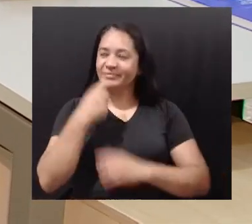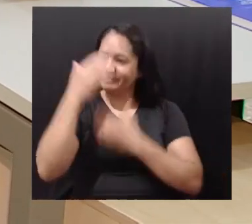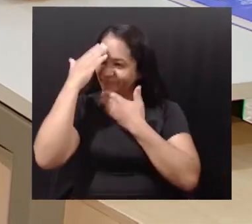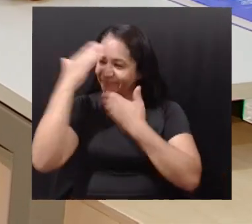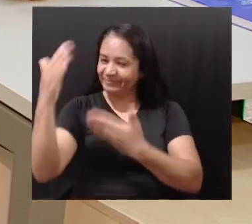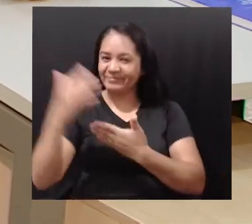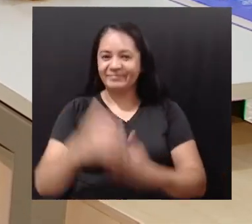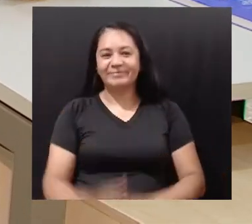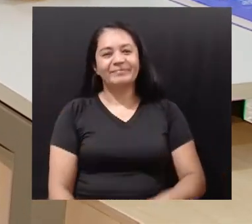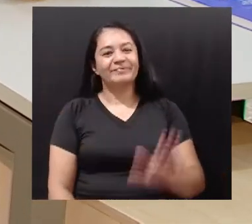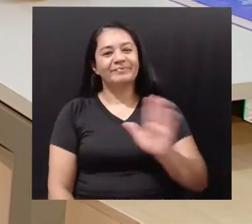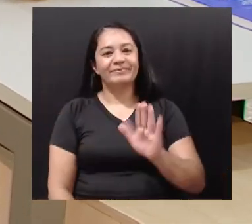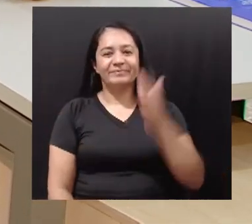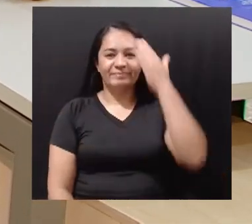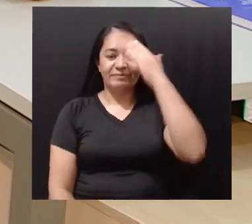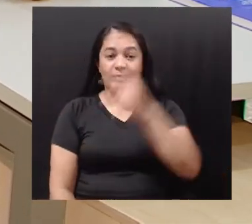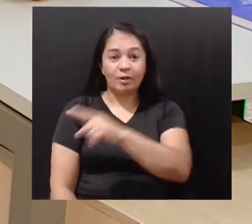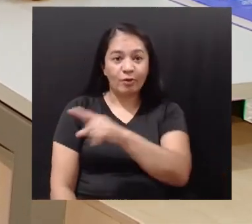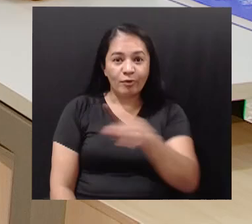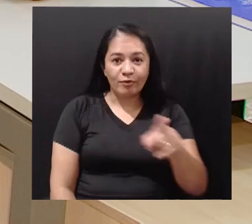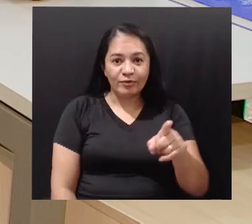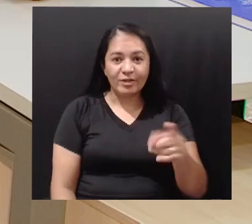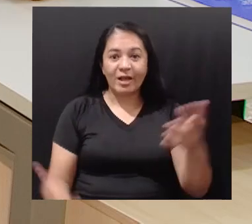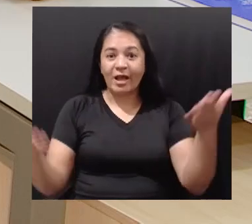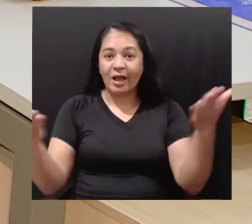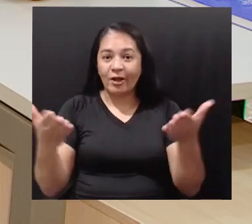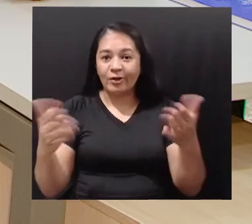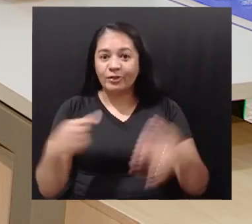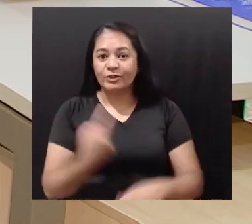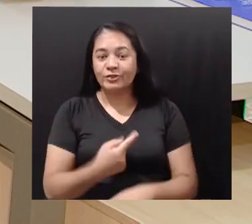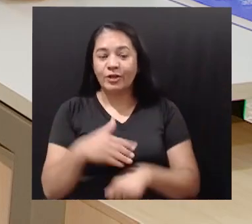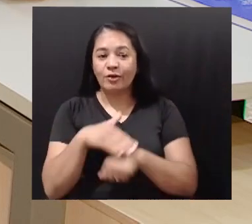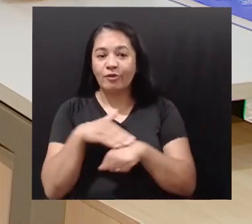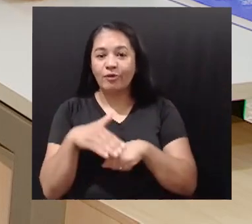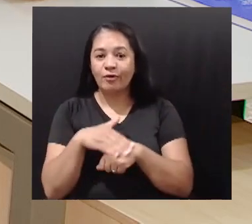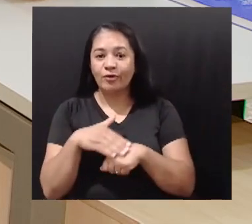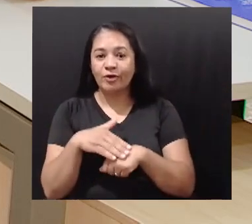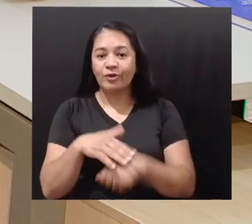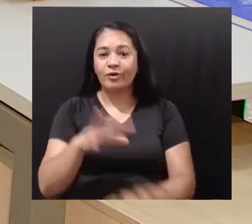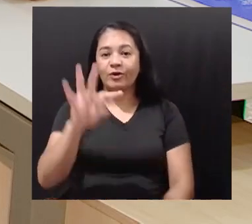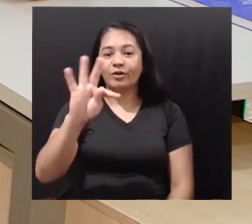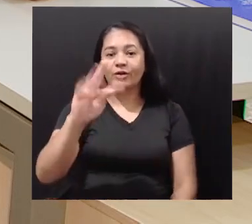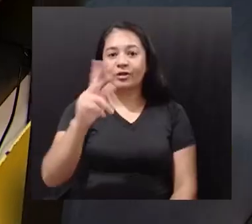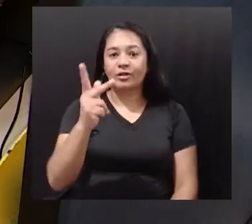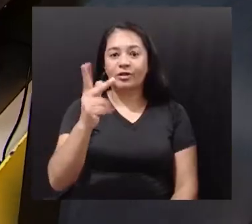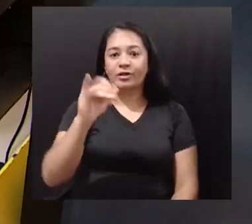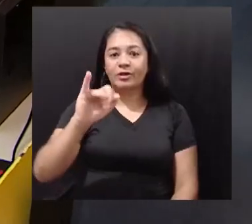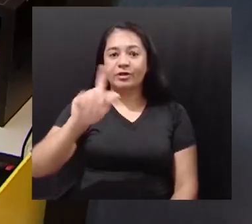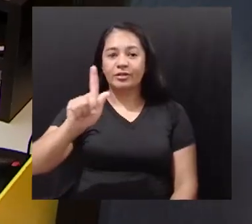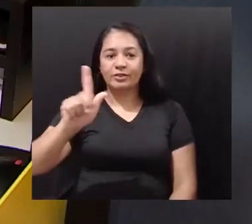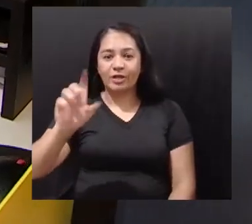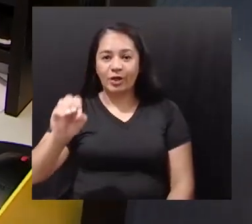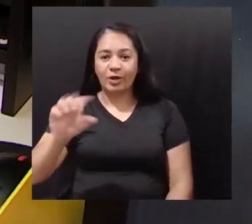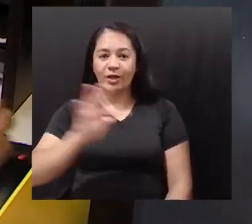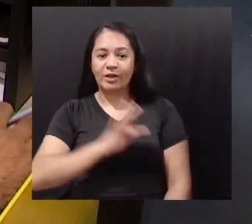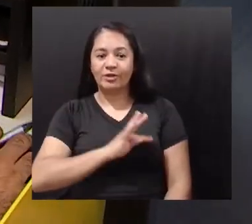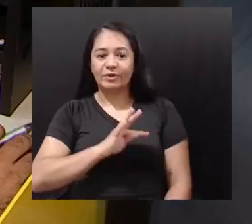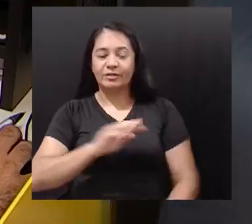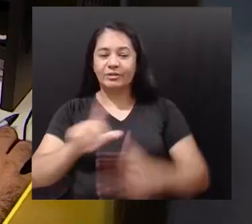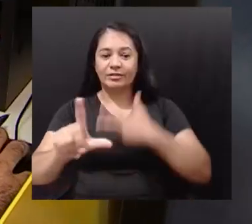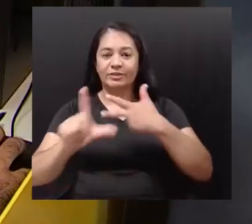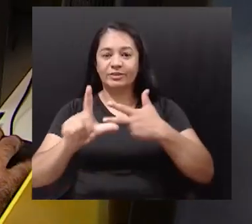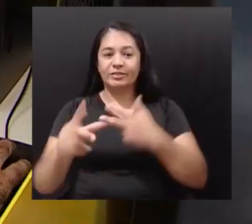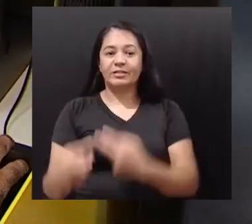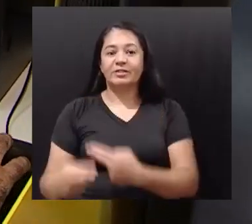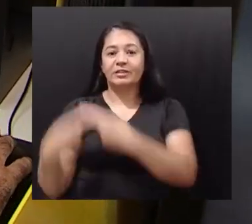Rafa. E pessoal, agora a gente vai conversar com o Thiago Magalhães, ele que é um técnico legislativo encarregado de